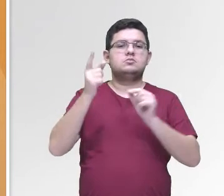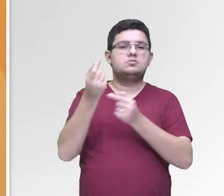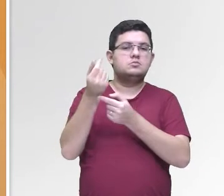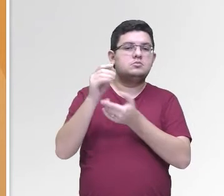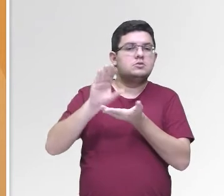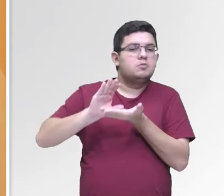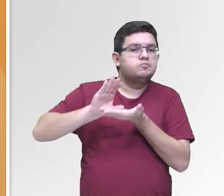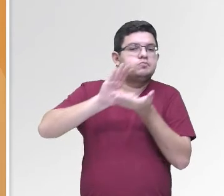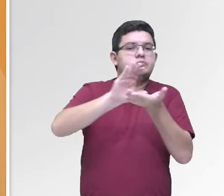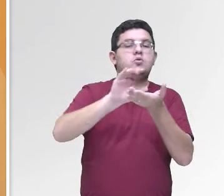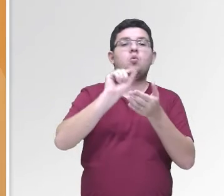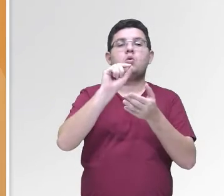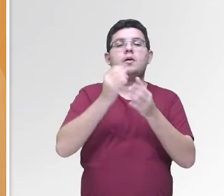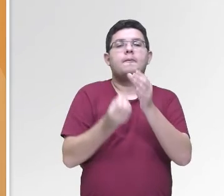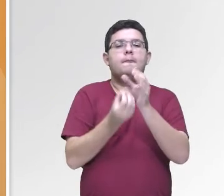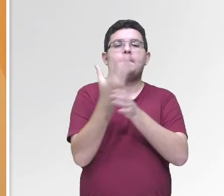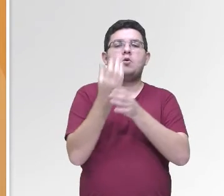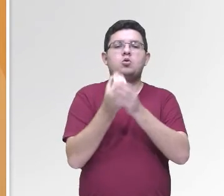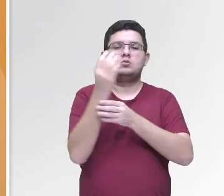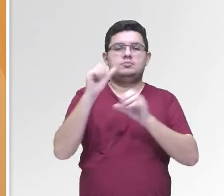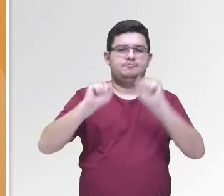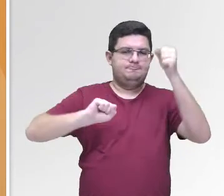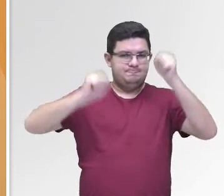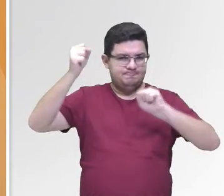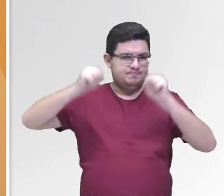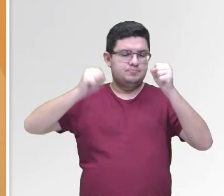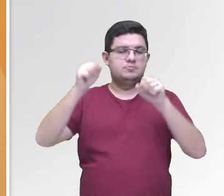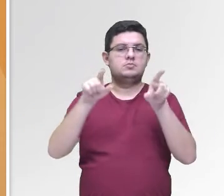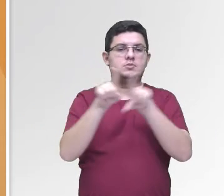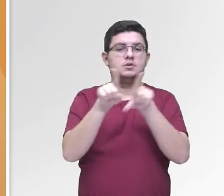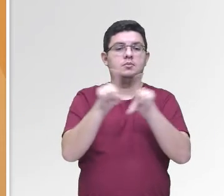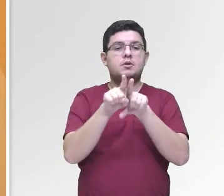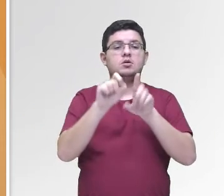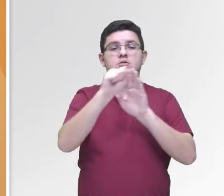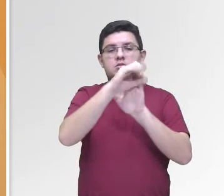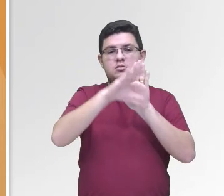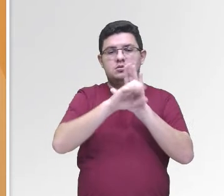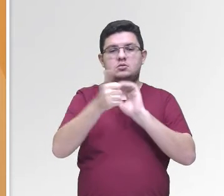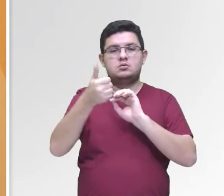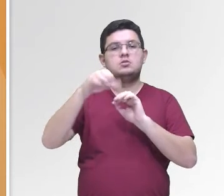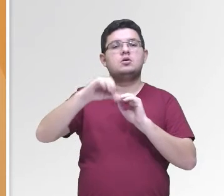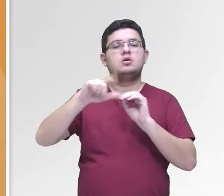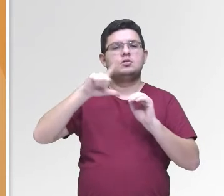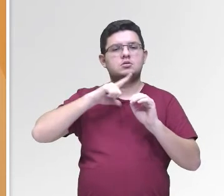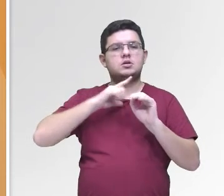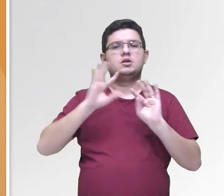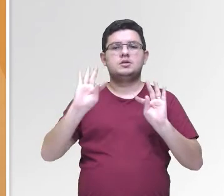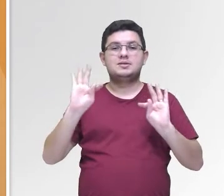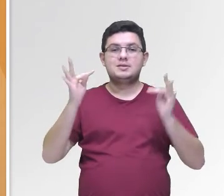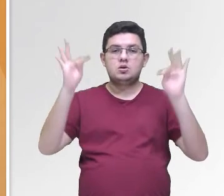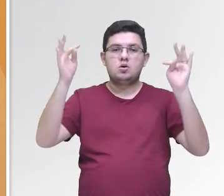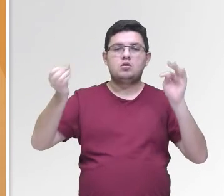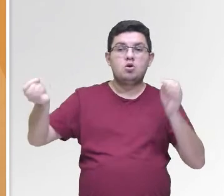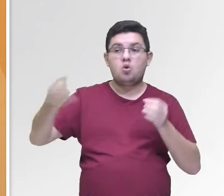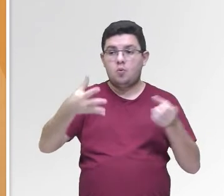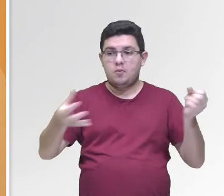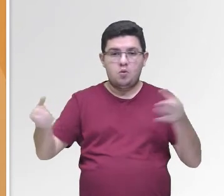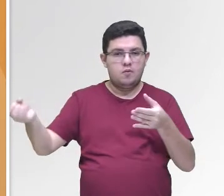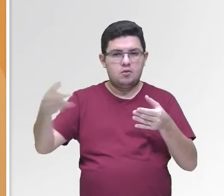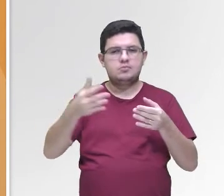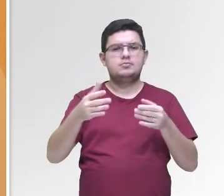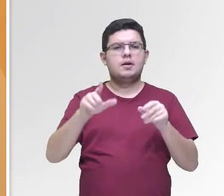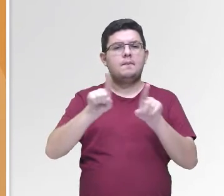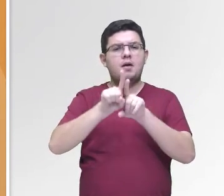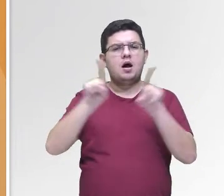produção industrial. Já no século XIX, com as inovações tecnológicas. Claro, se a gente compara